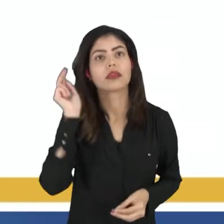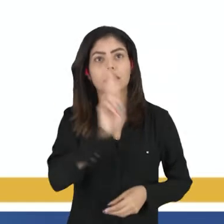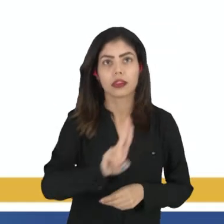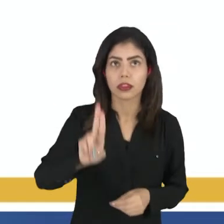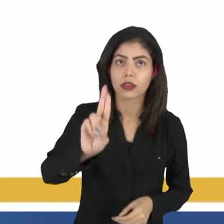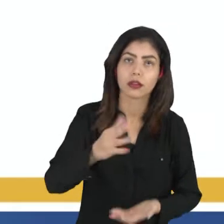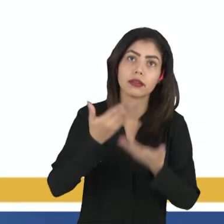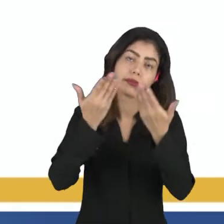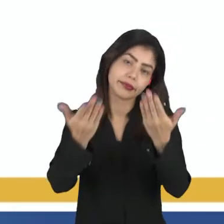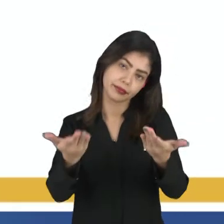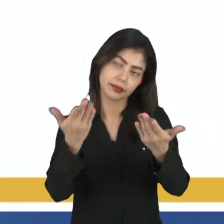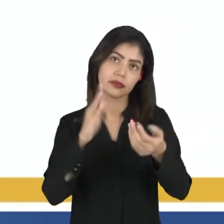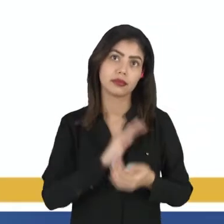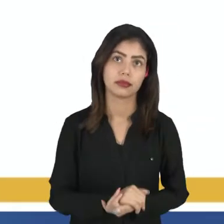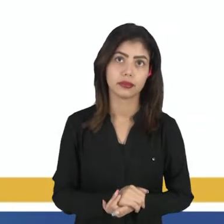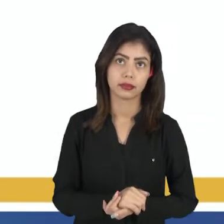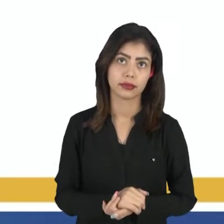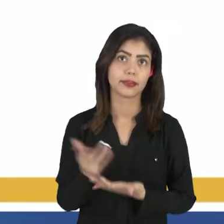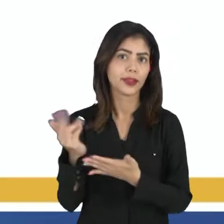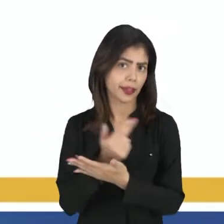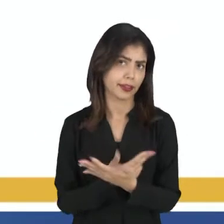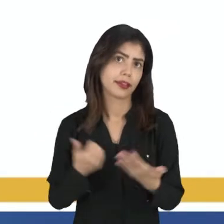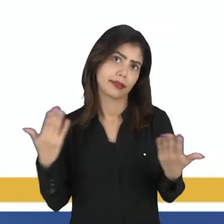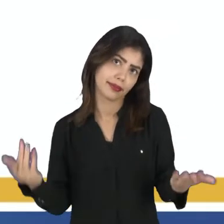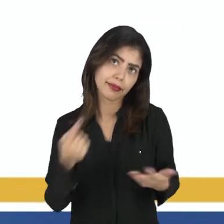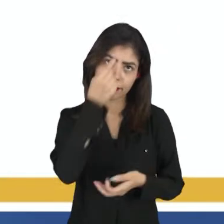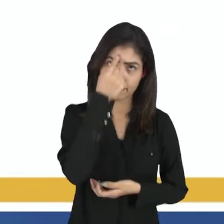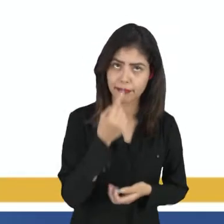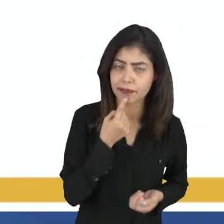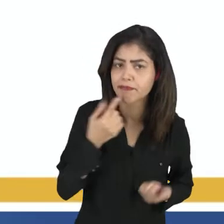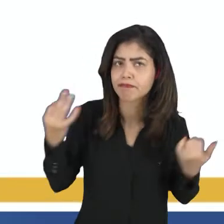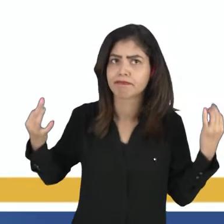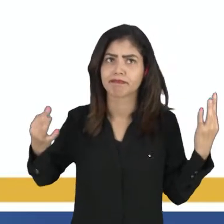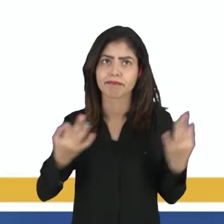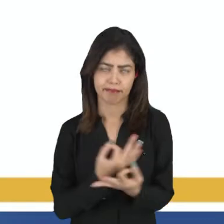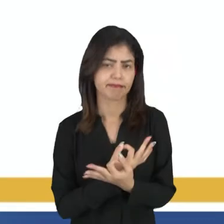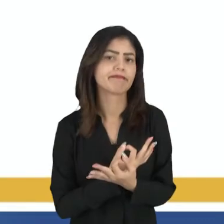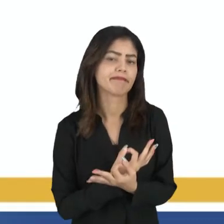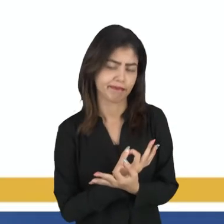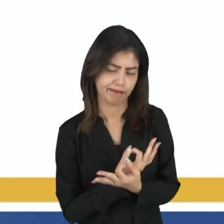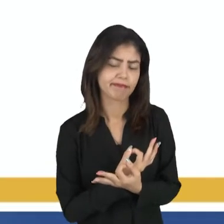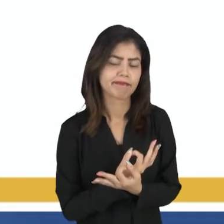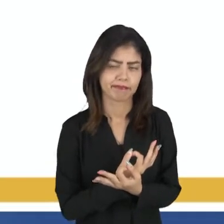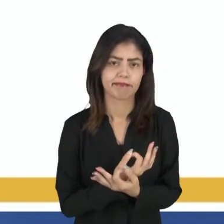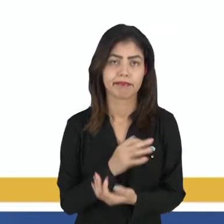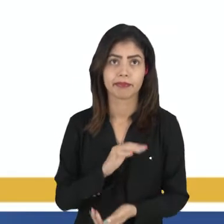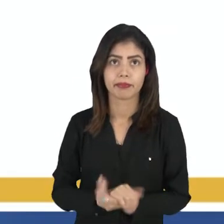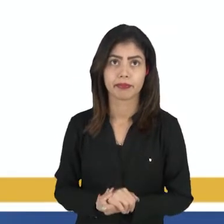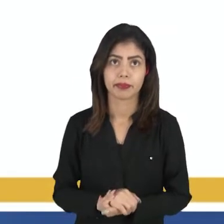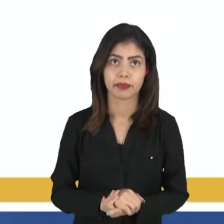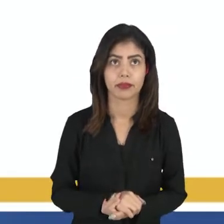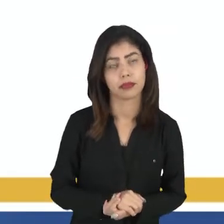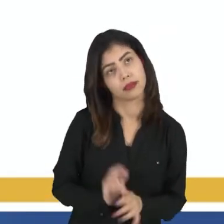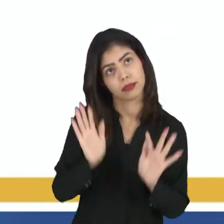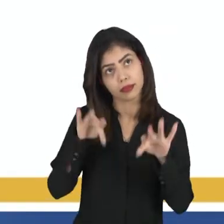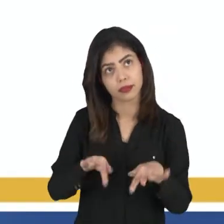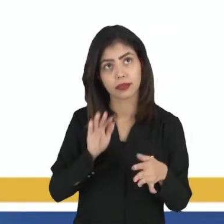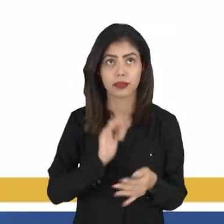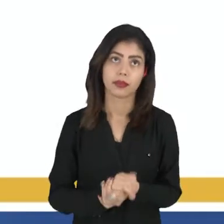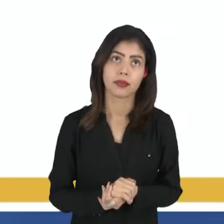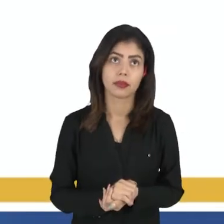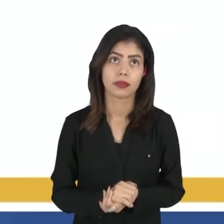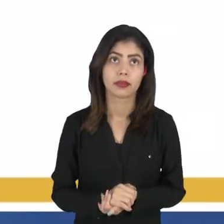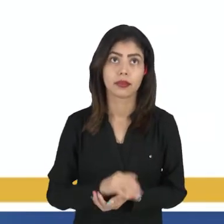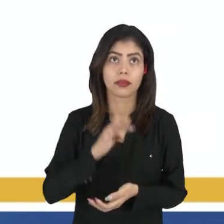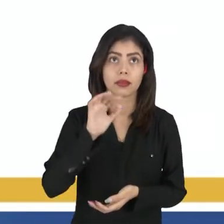que utilizam desse meio não são artistas. Olha que imagens incríveis que a gente tem, não é mesmo? E aí, por fim, nós